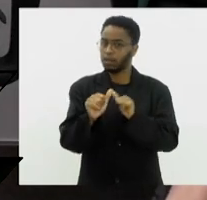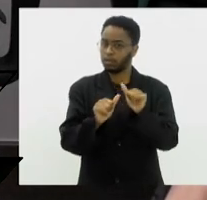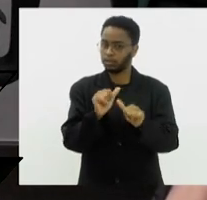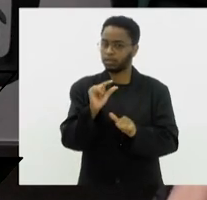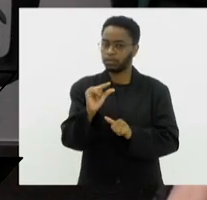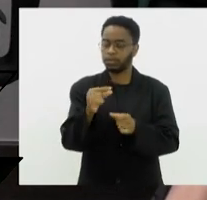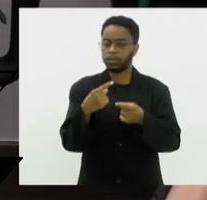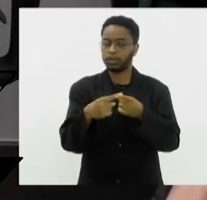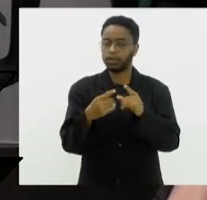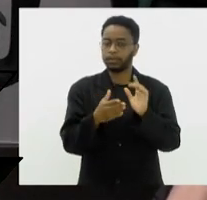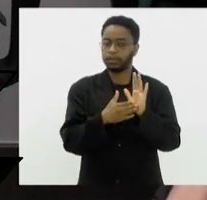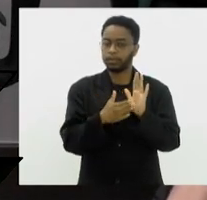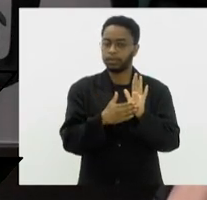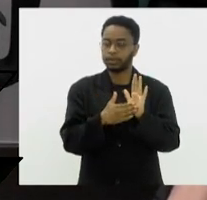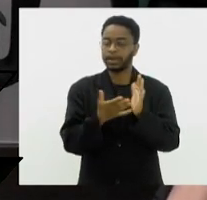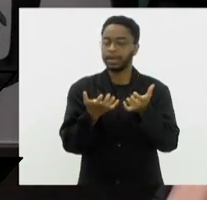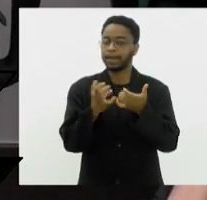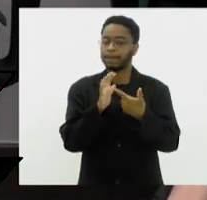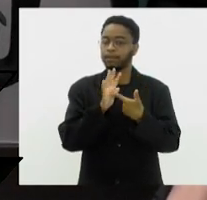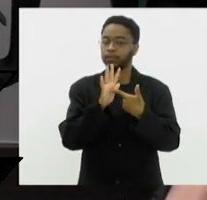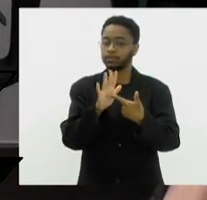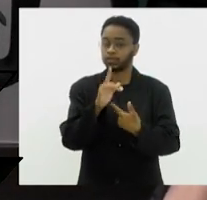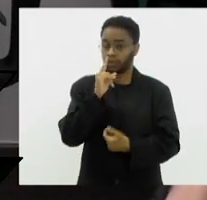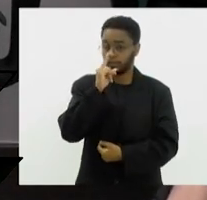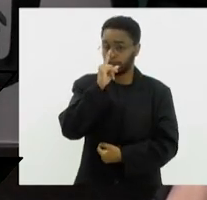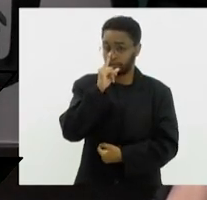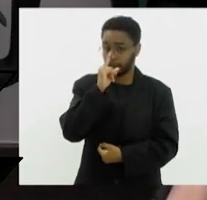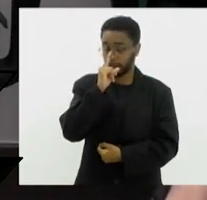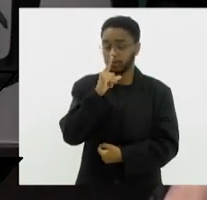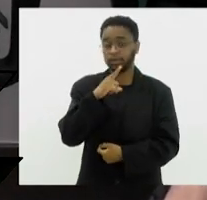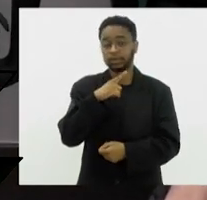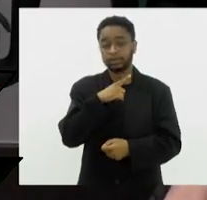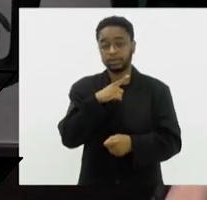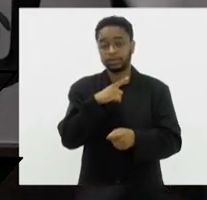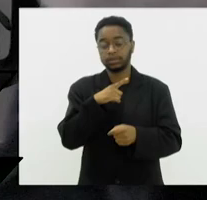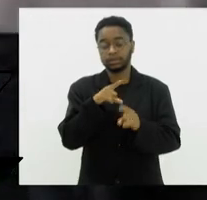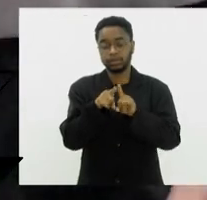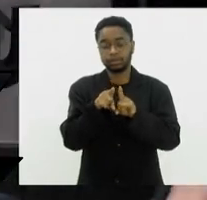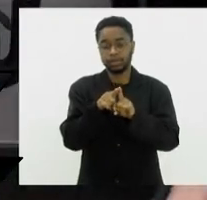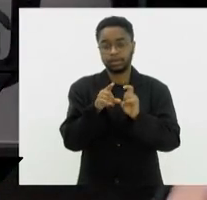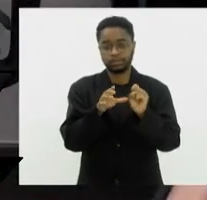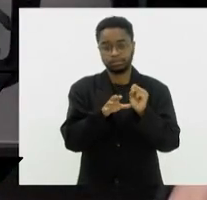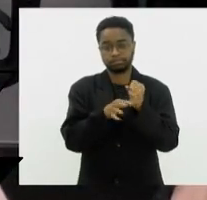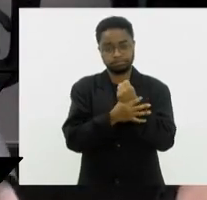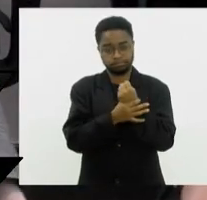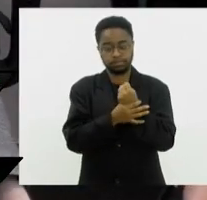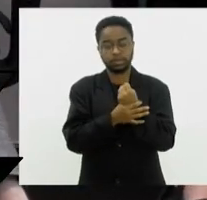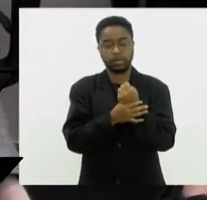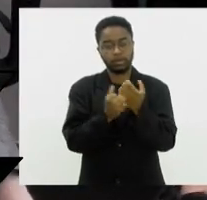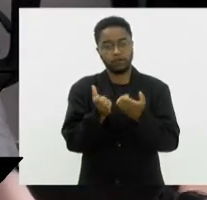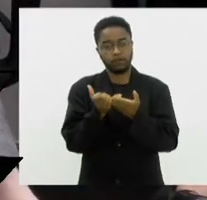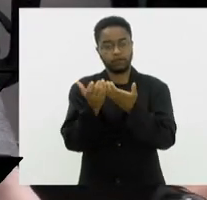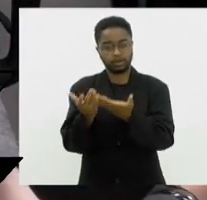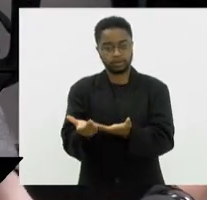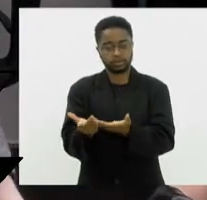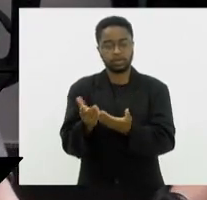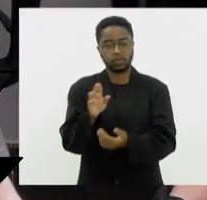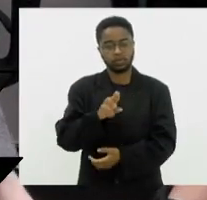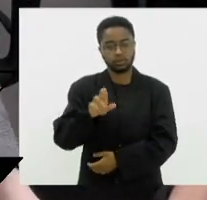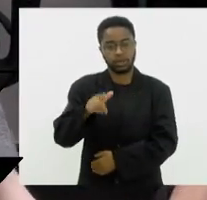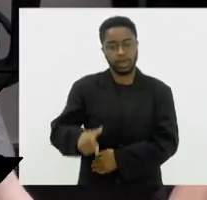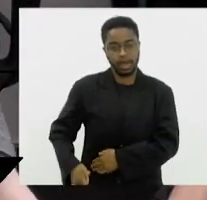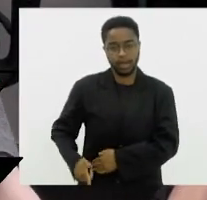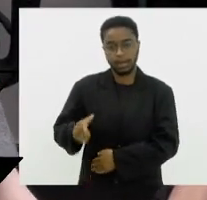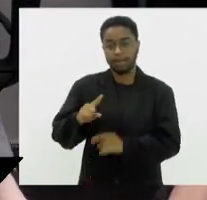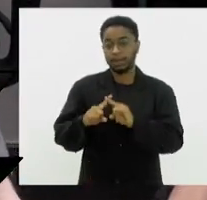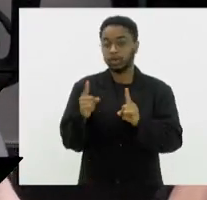queria reconhecer o risco e garantir o porte de arma. Perfeito. Afronta o Estatuto de